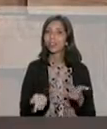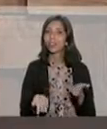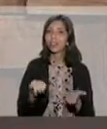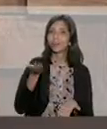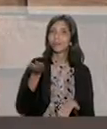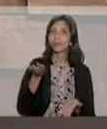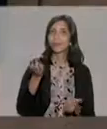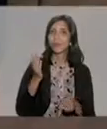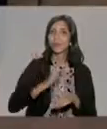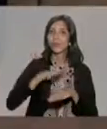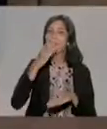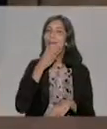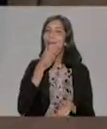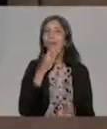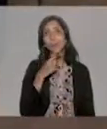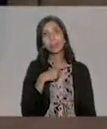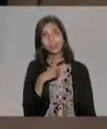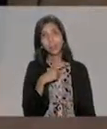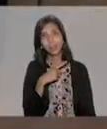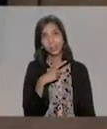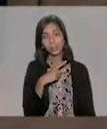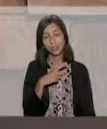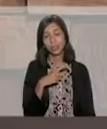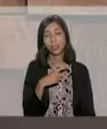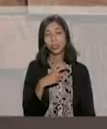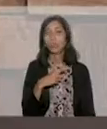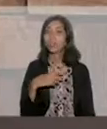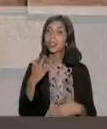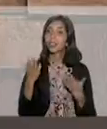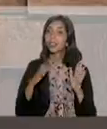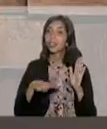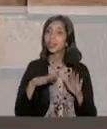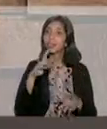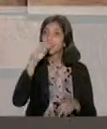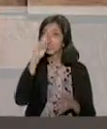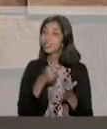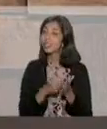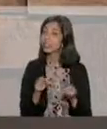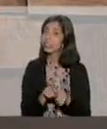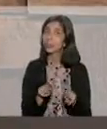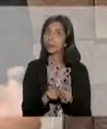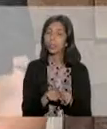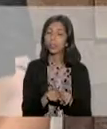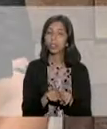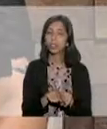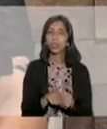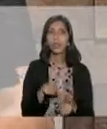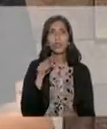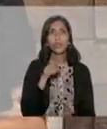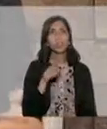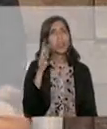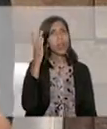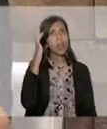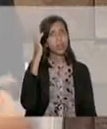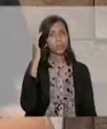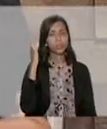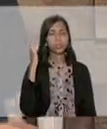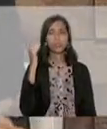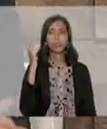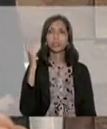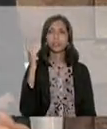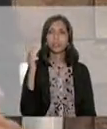para... Ainda fecha no masculino. Fecha no masculino. E as decisões também. E isso reflete, você acha que